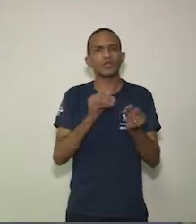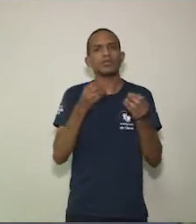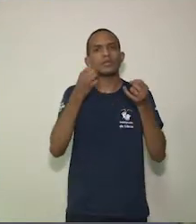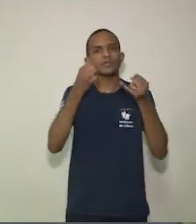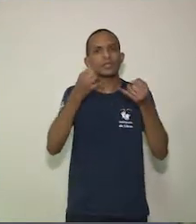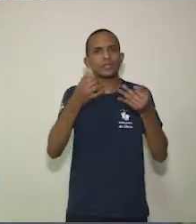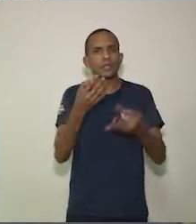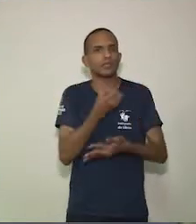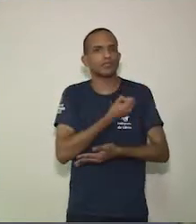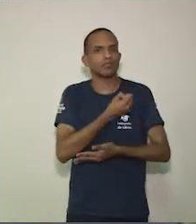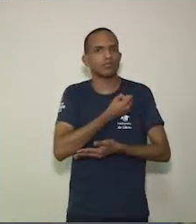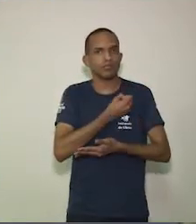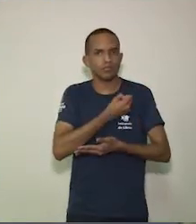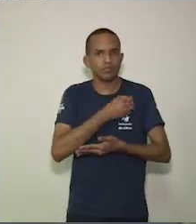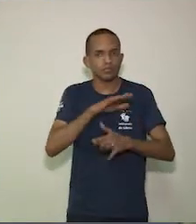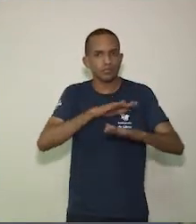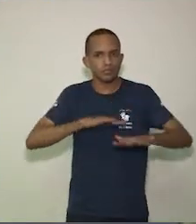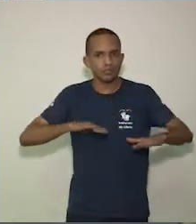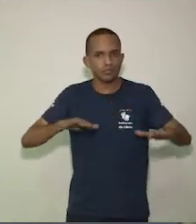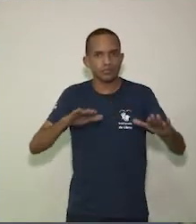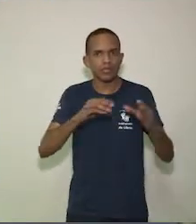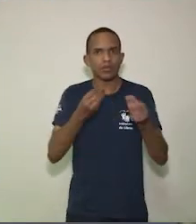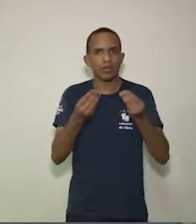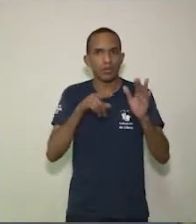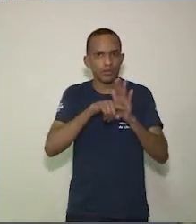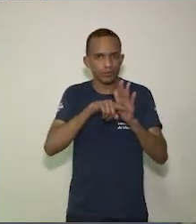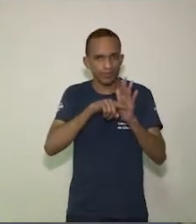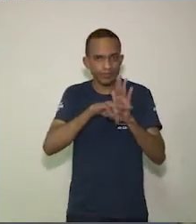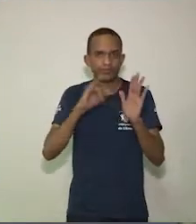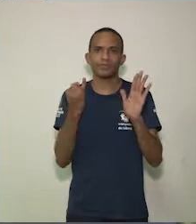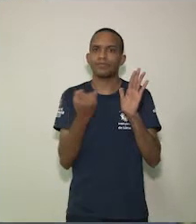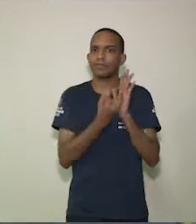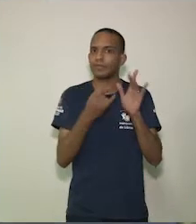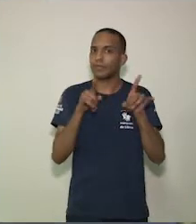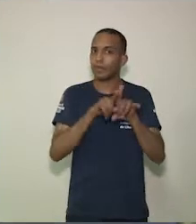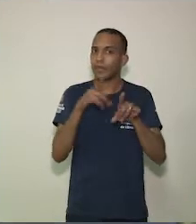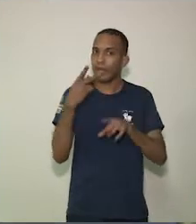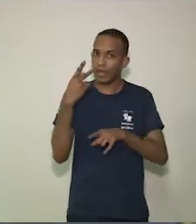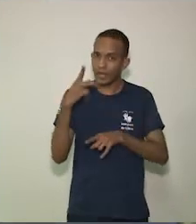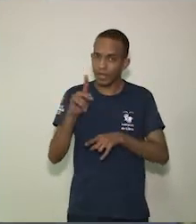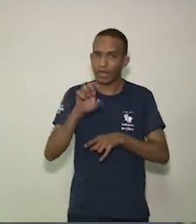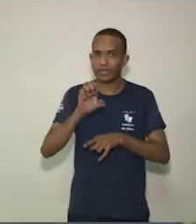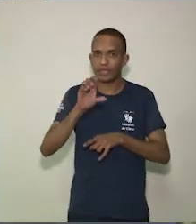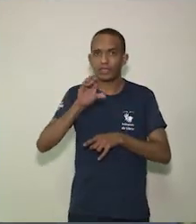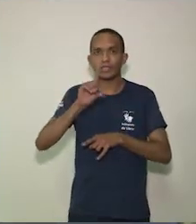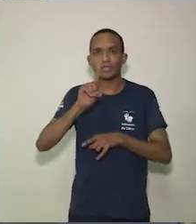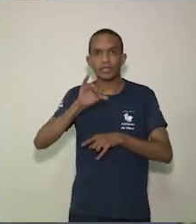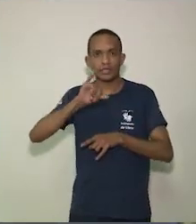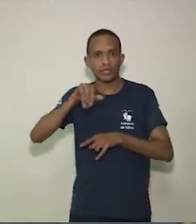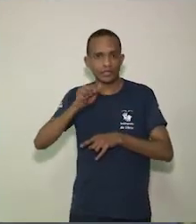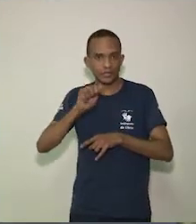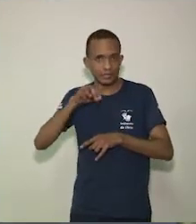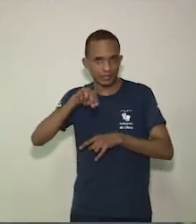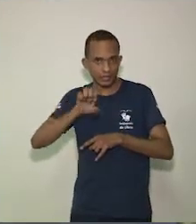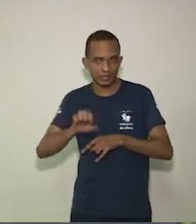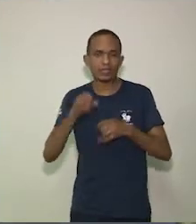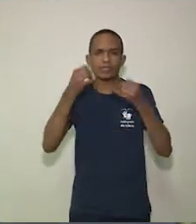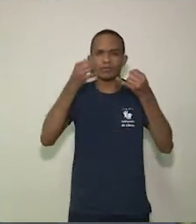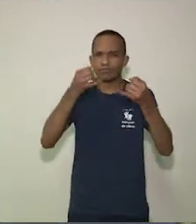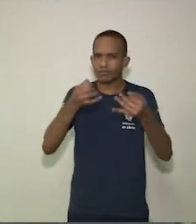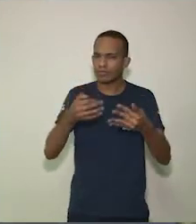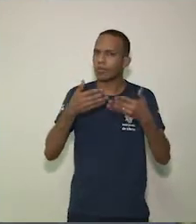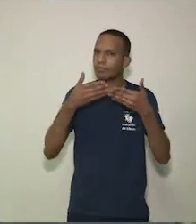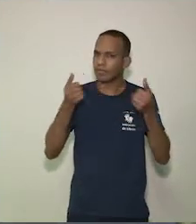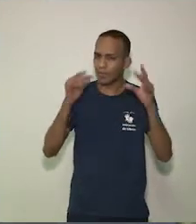apresentação sobre números gerais do inquérito, depois a doutora Ediane Torreão vai completar com dados